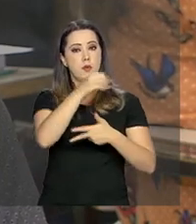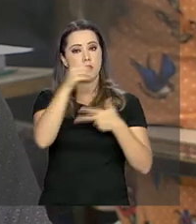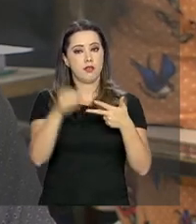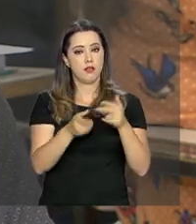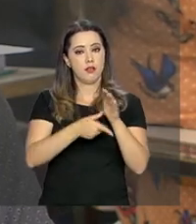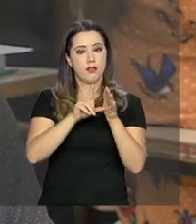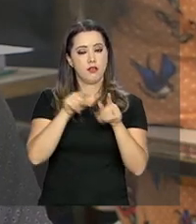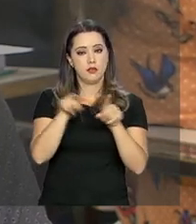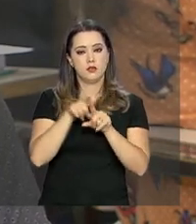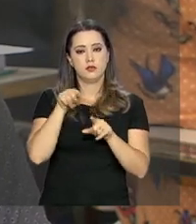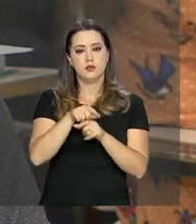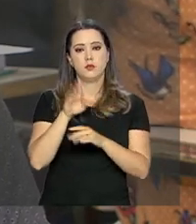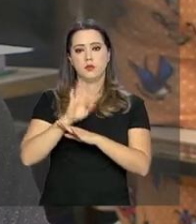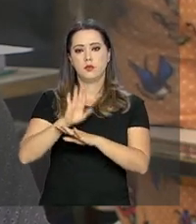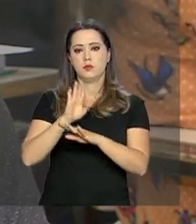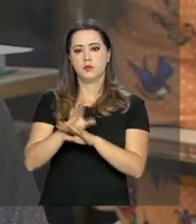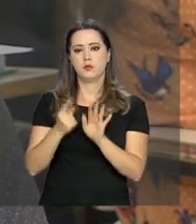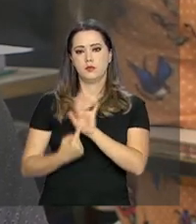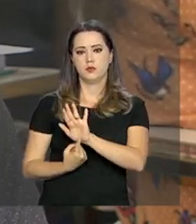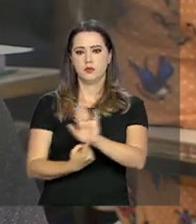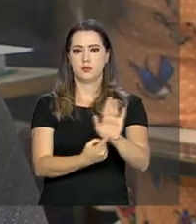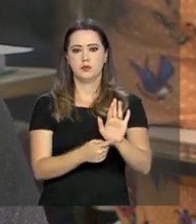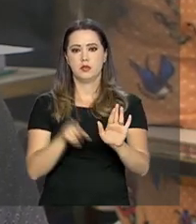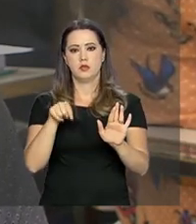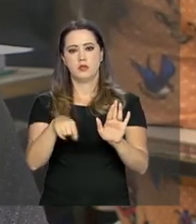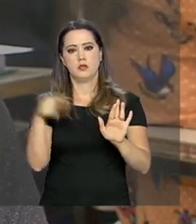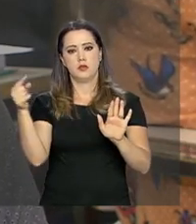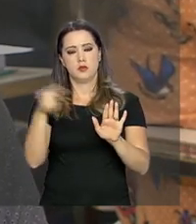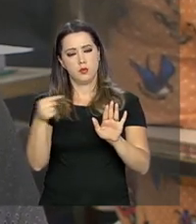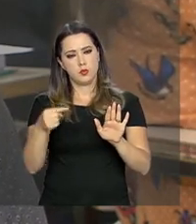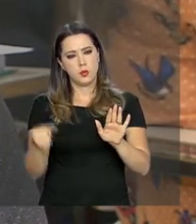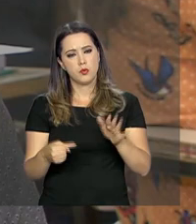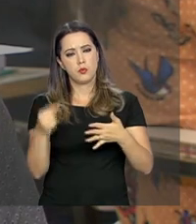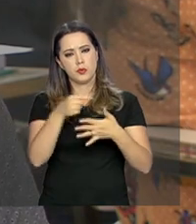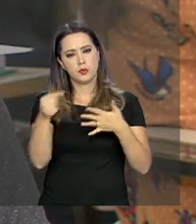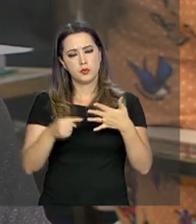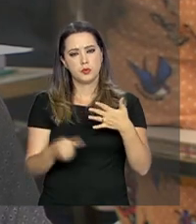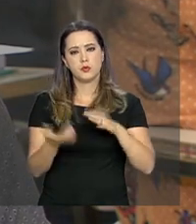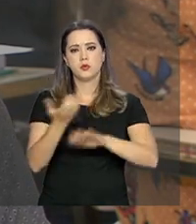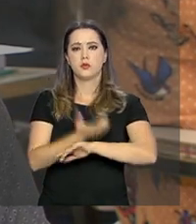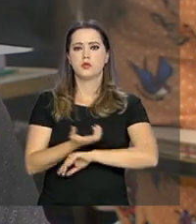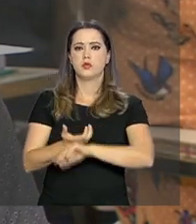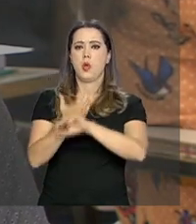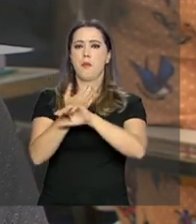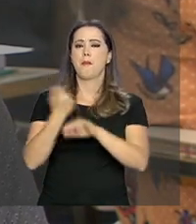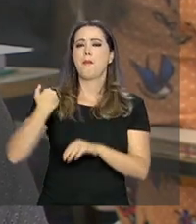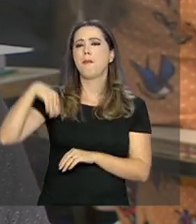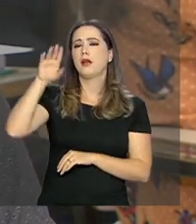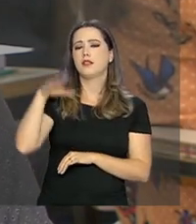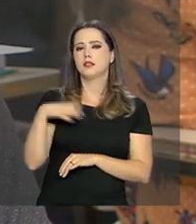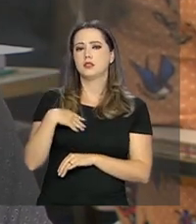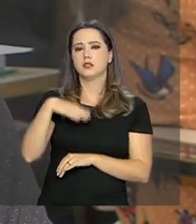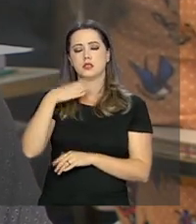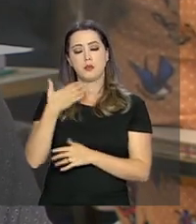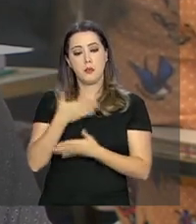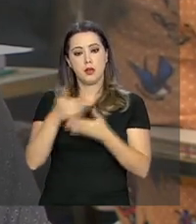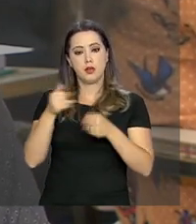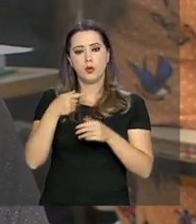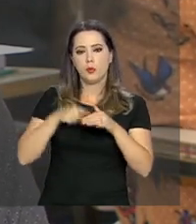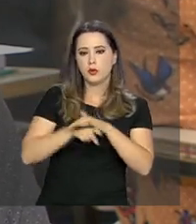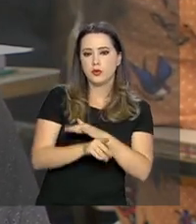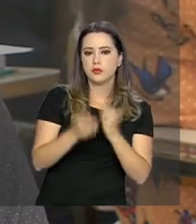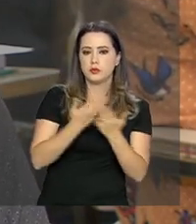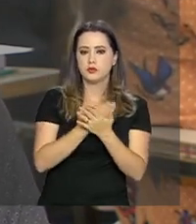me favorecer mostrando alguns conteúdos avançados os conteúdos reforçados e tirar dúvidas